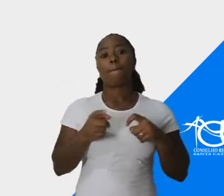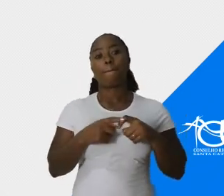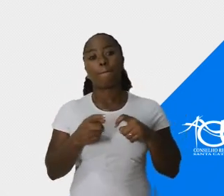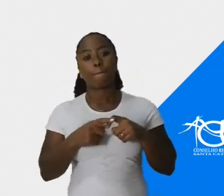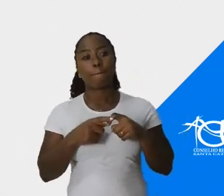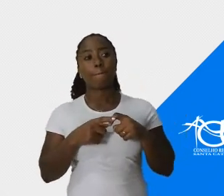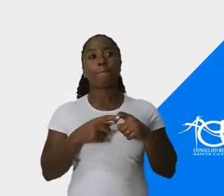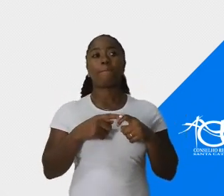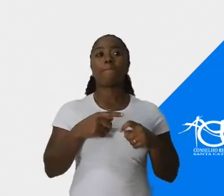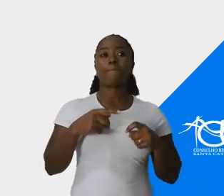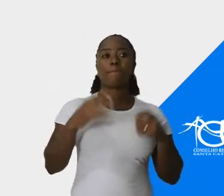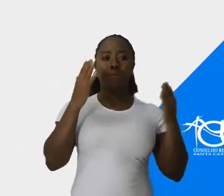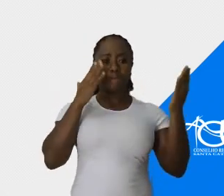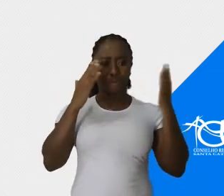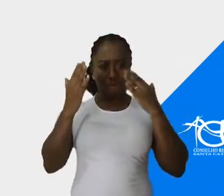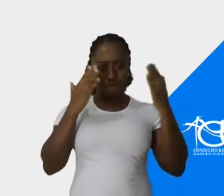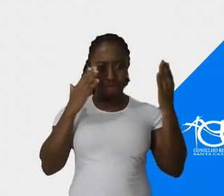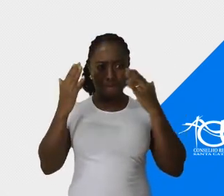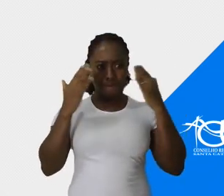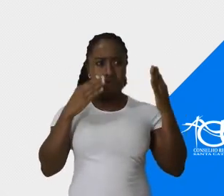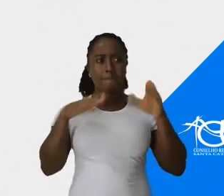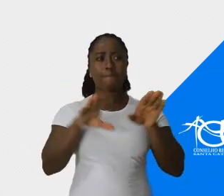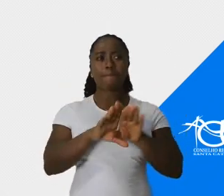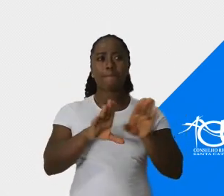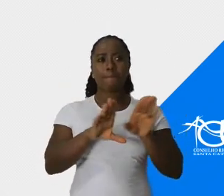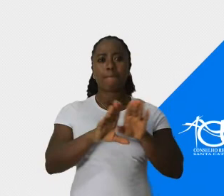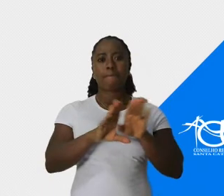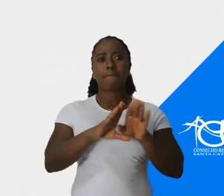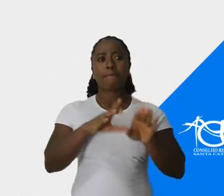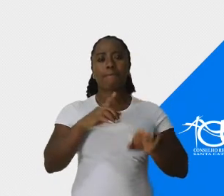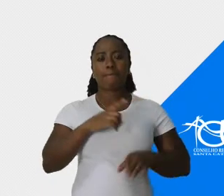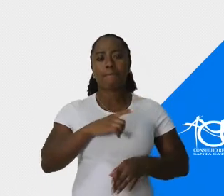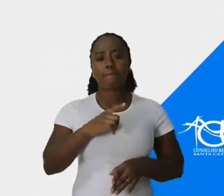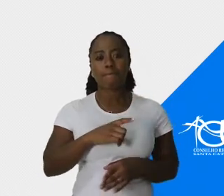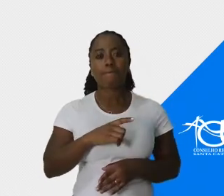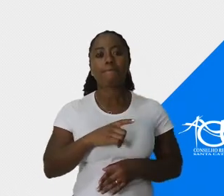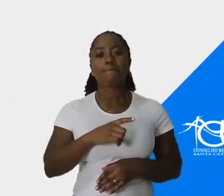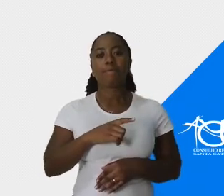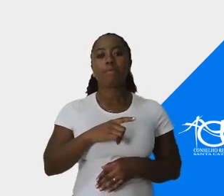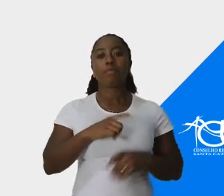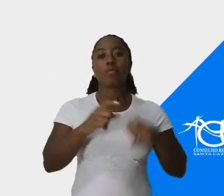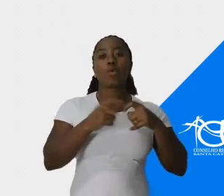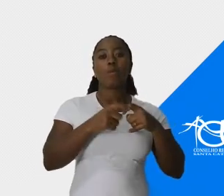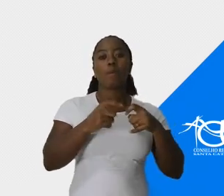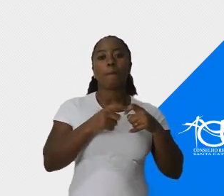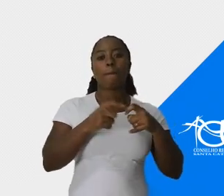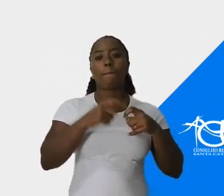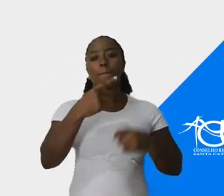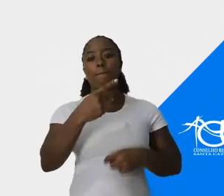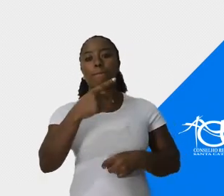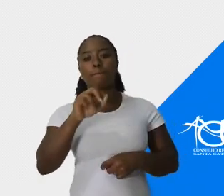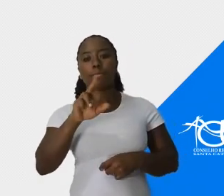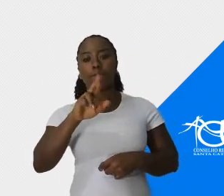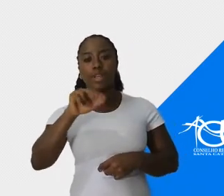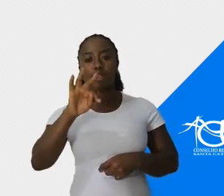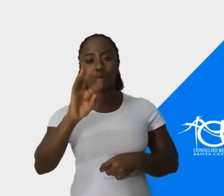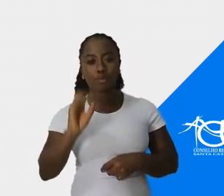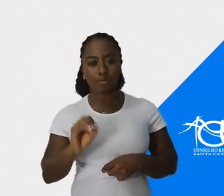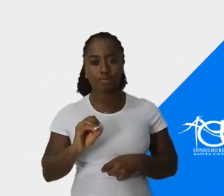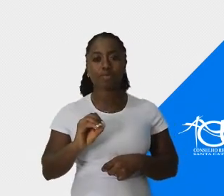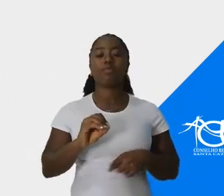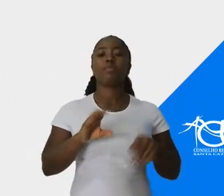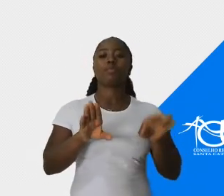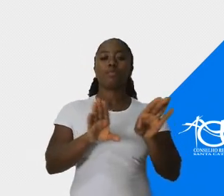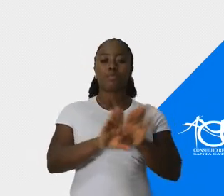os processos de avaliação psicológica no trânsito do Brasil, que vai derivar aí uma espécie de benefício de direito ao mesmo tempo que a obtenção da Carteira Nacional